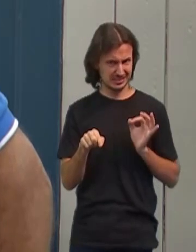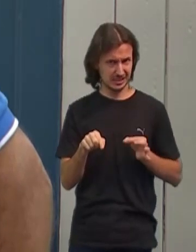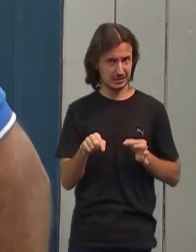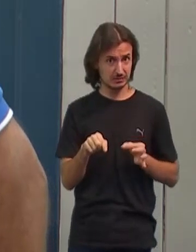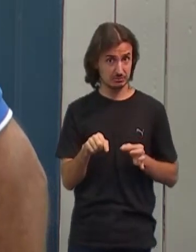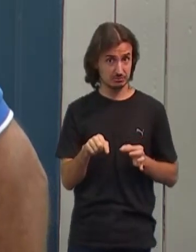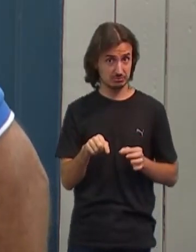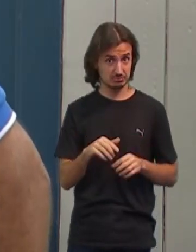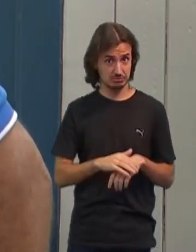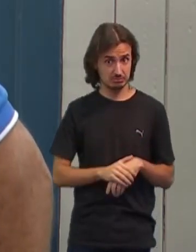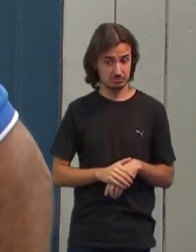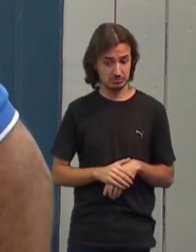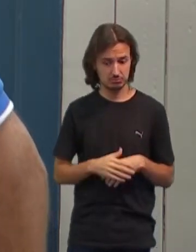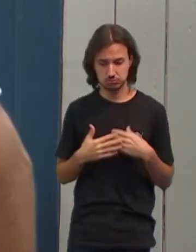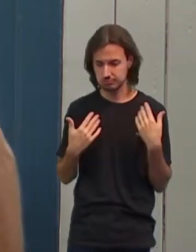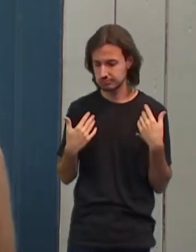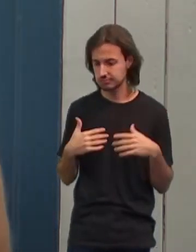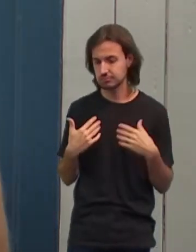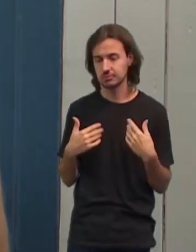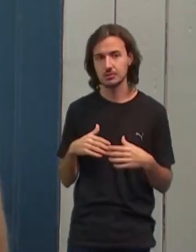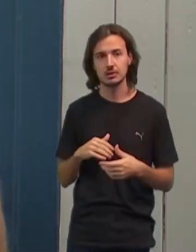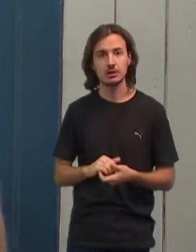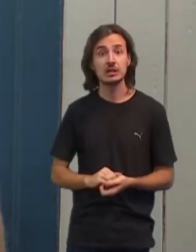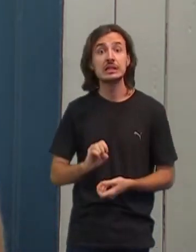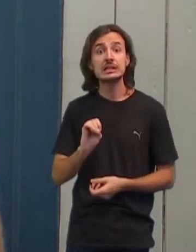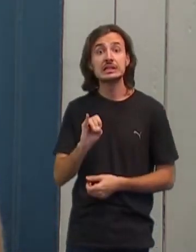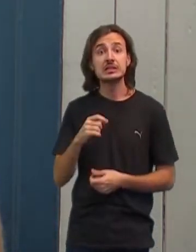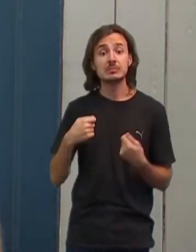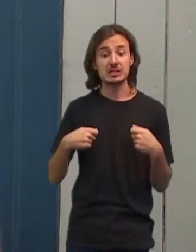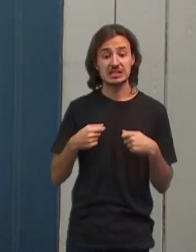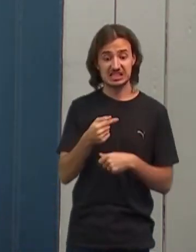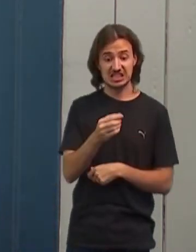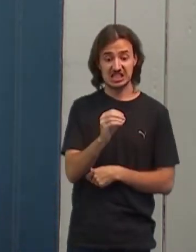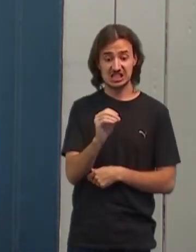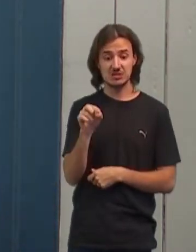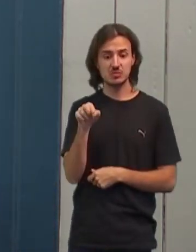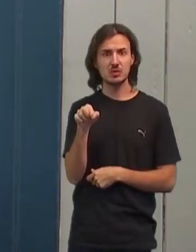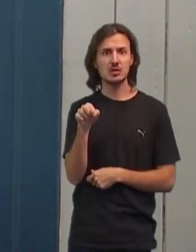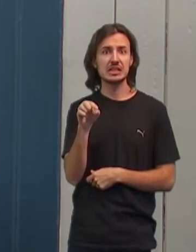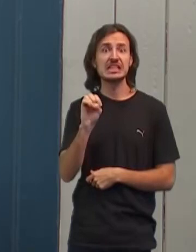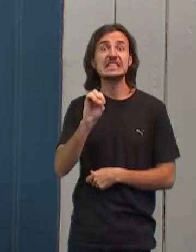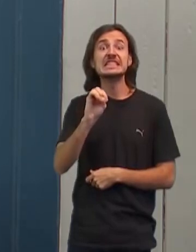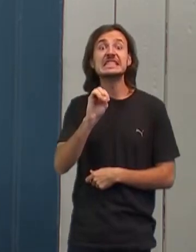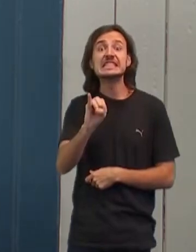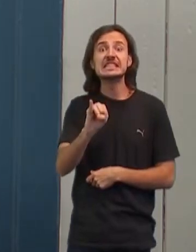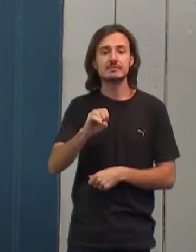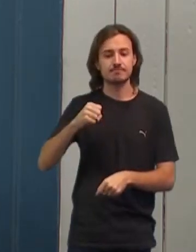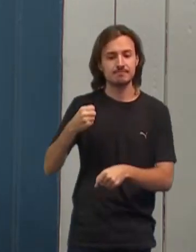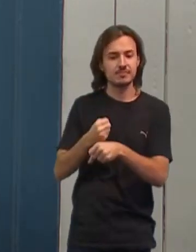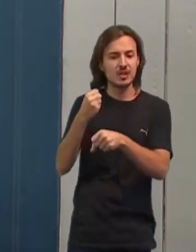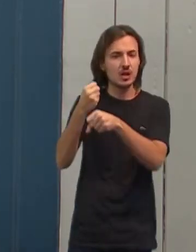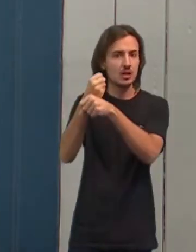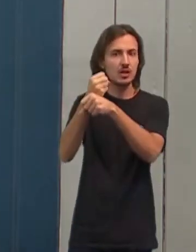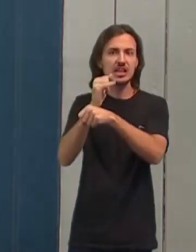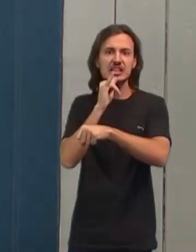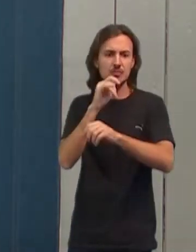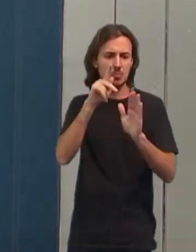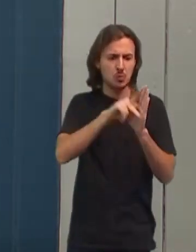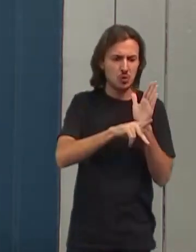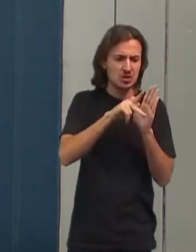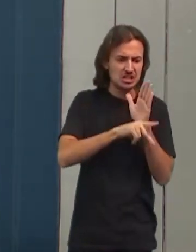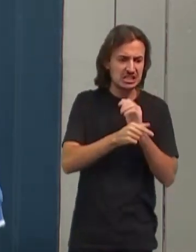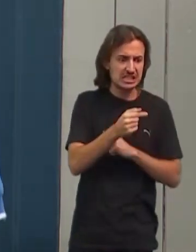Misericórdia. Onde nós vamos chegar? Se para fazer esse projeto é 700 mil, imagina para reformar. Quanto vai ser cada campo